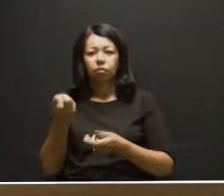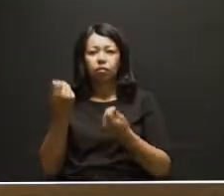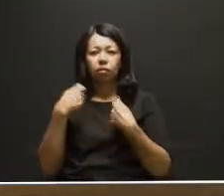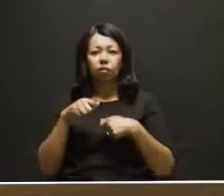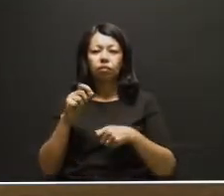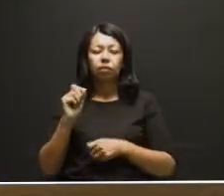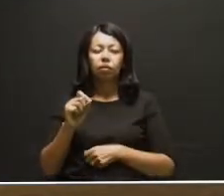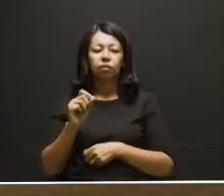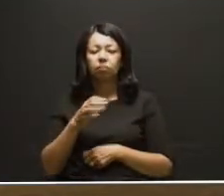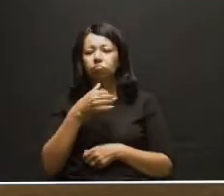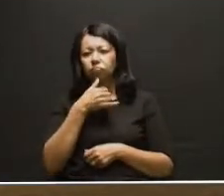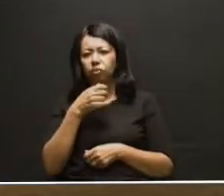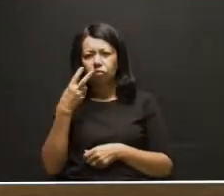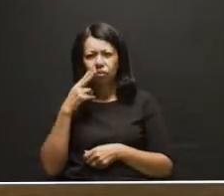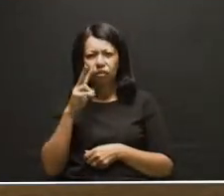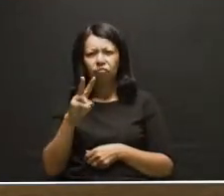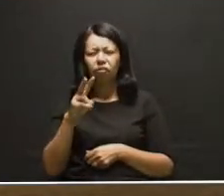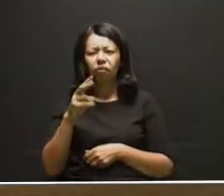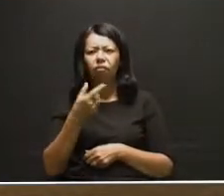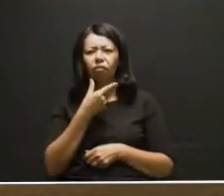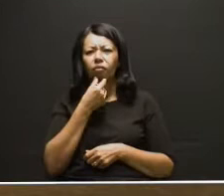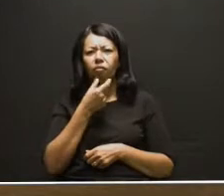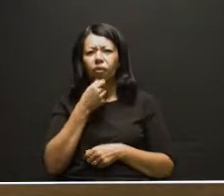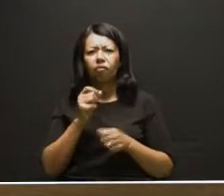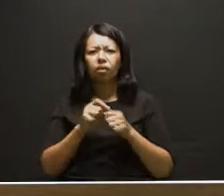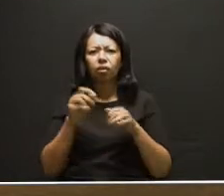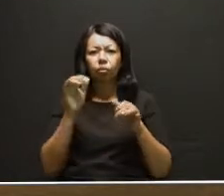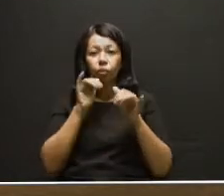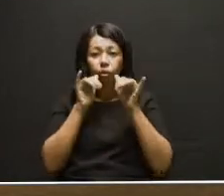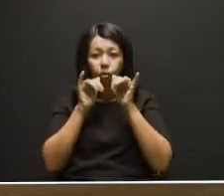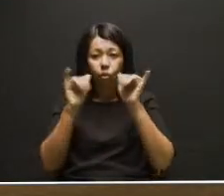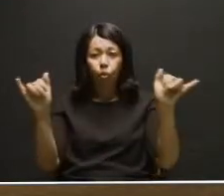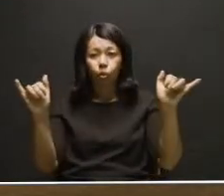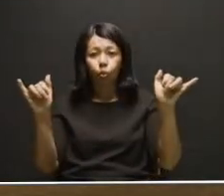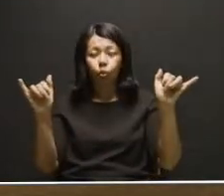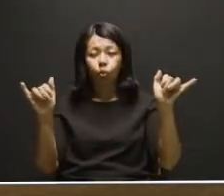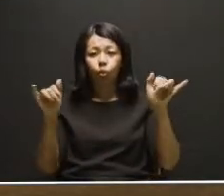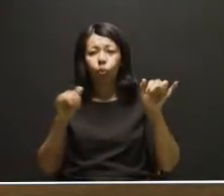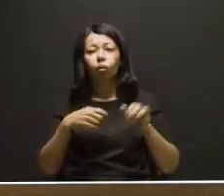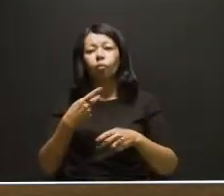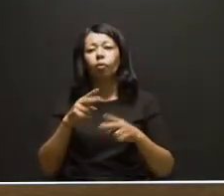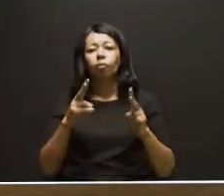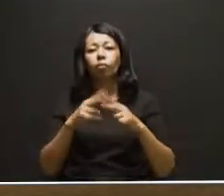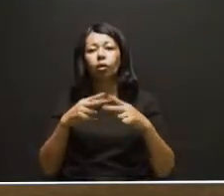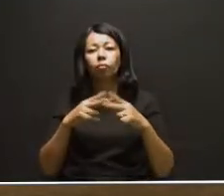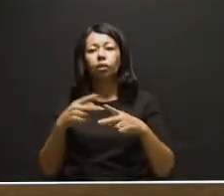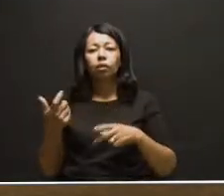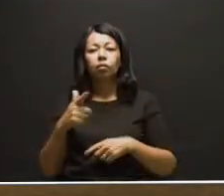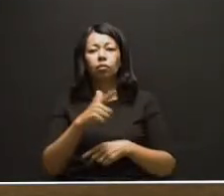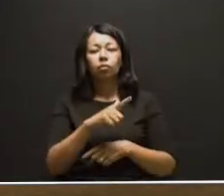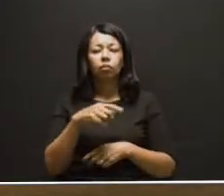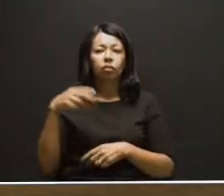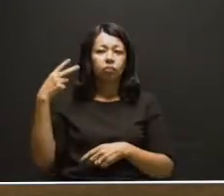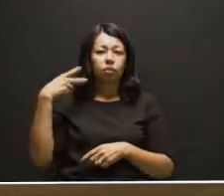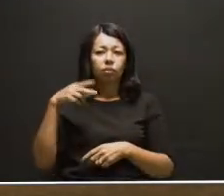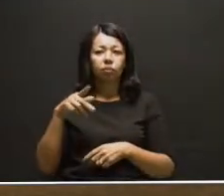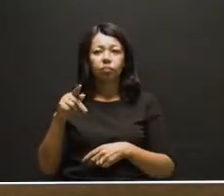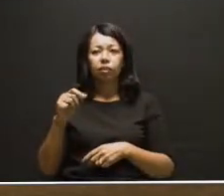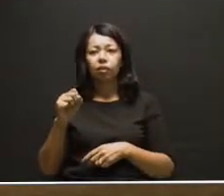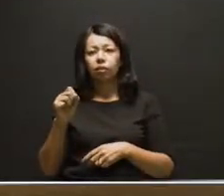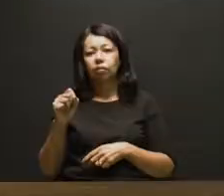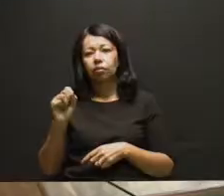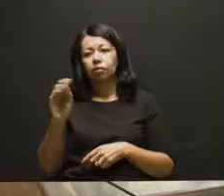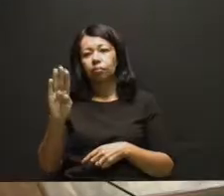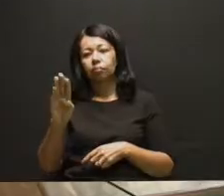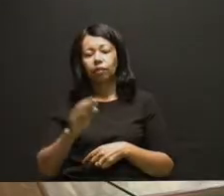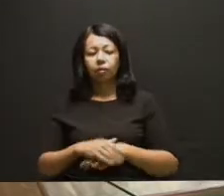lamentavelmente quando você se depara o cara fazendo uma propaganda com uma briga dos dois vereadores do psb para acabar é para cá